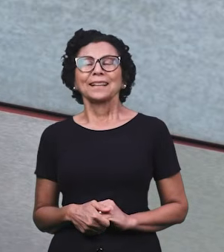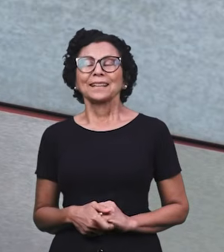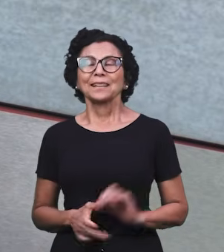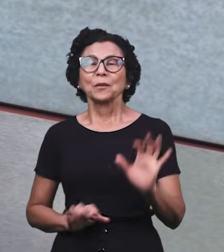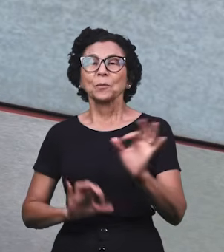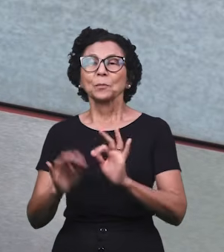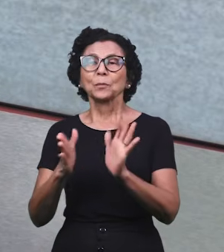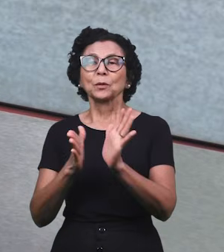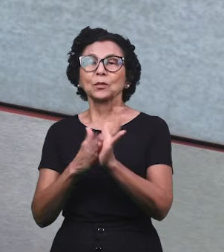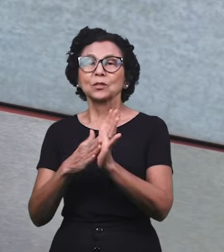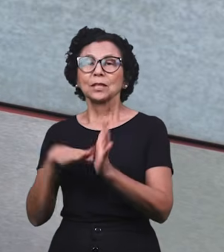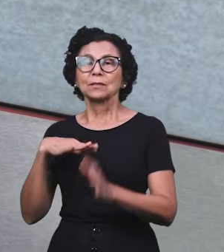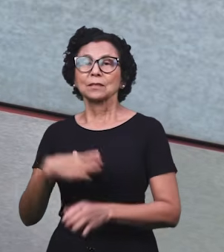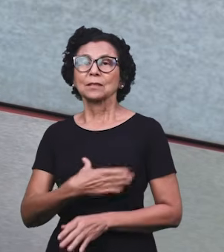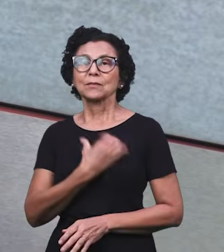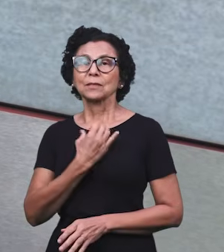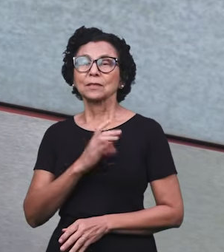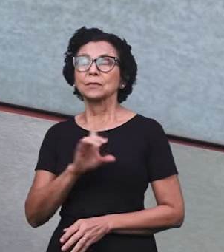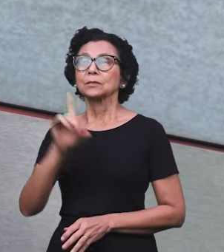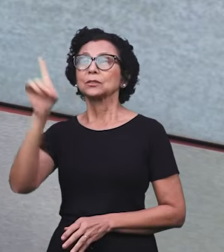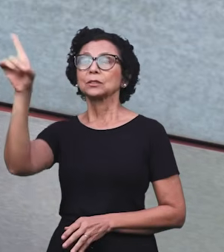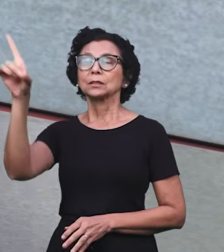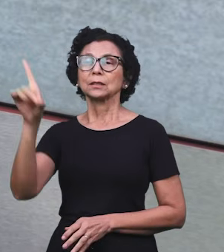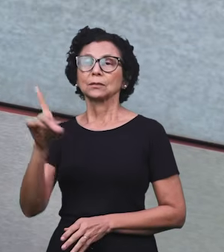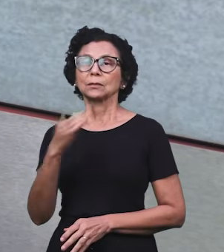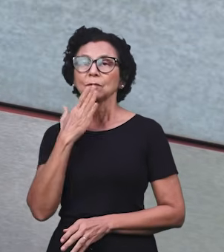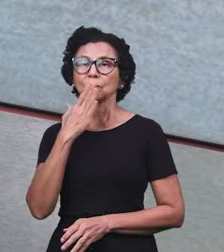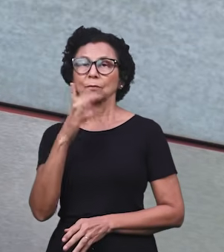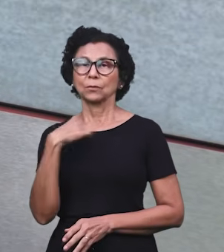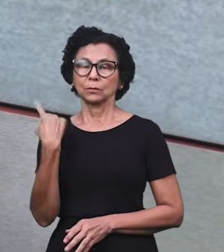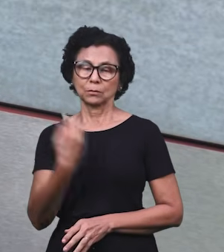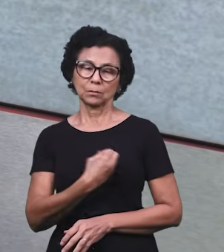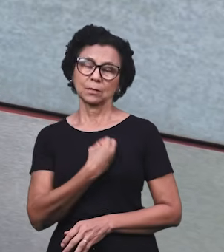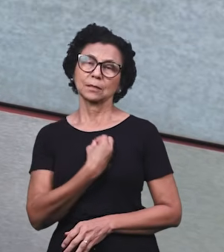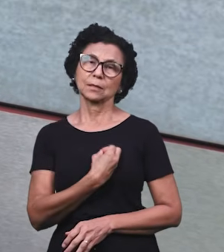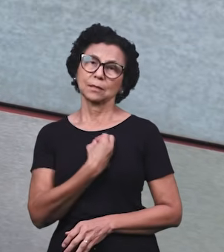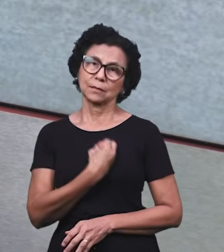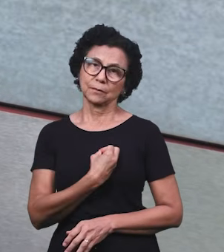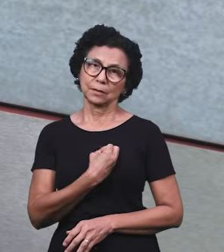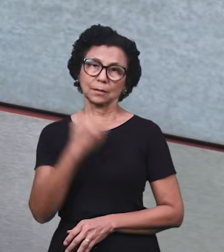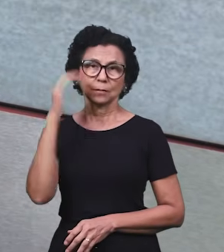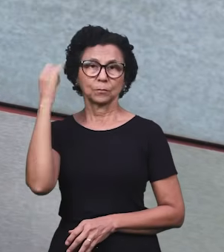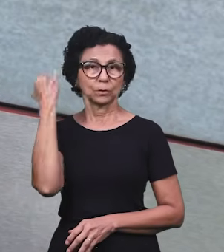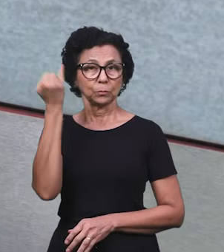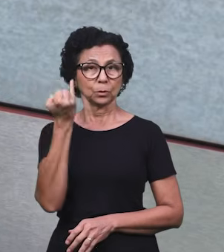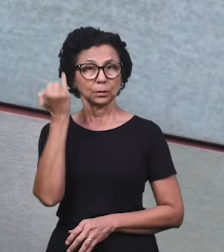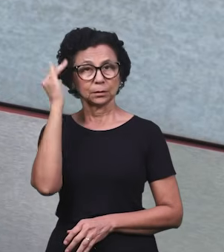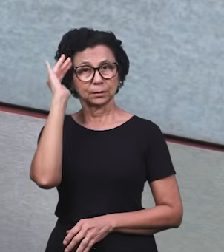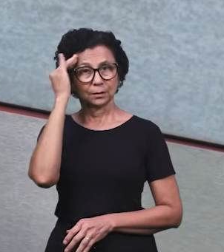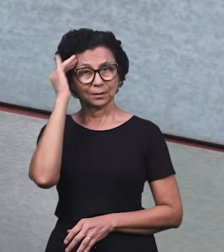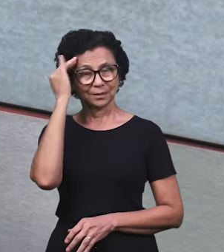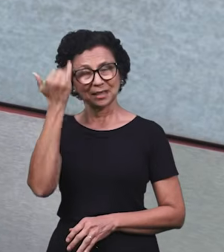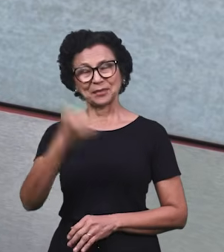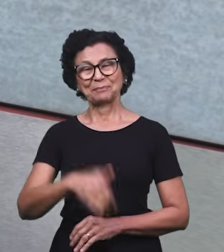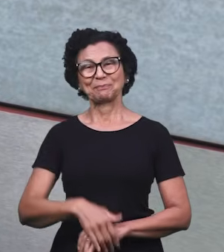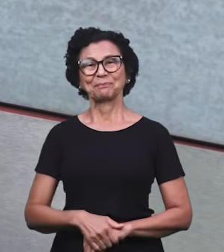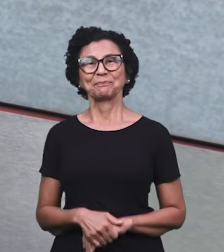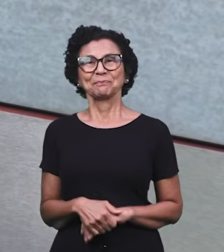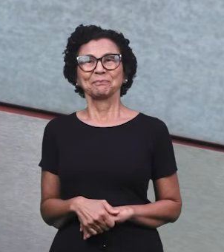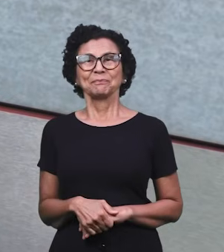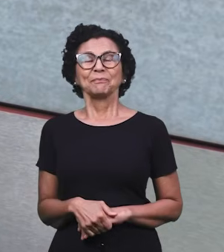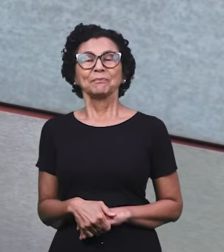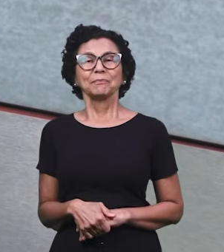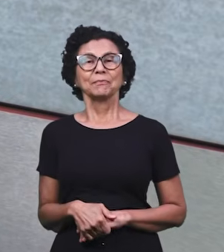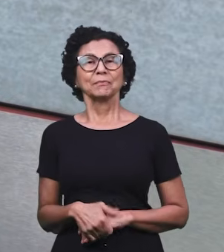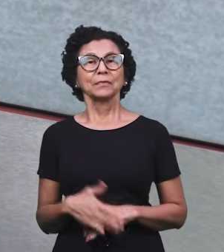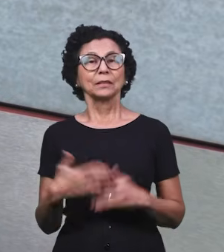de salvação de Deus para as nossas vidas. Isso é muito fundamental, esse entendimento. Então, assim, o nosso desejo